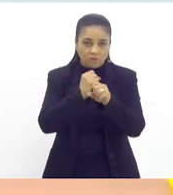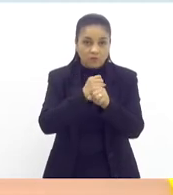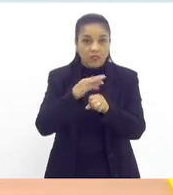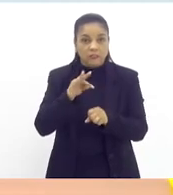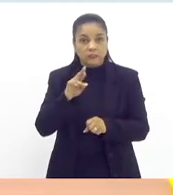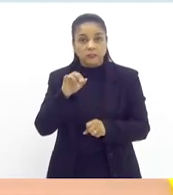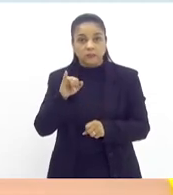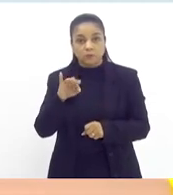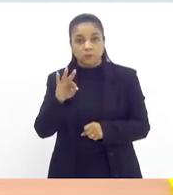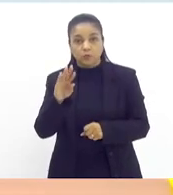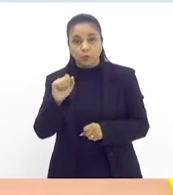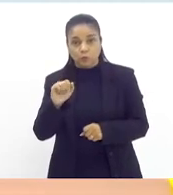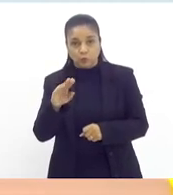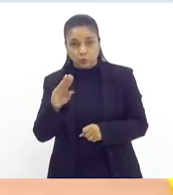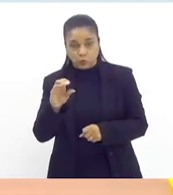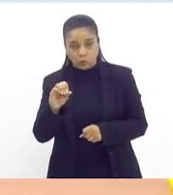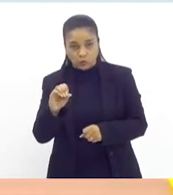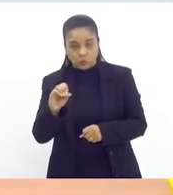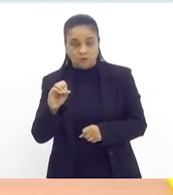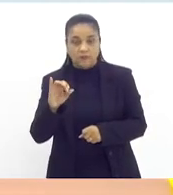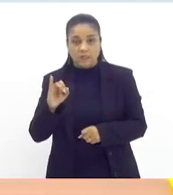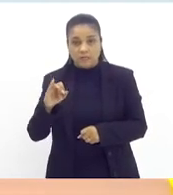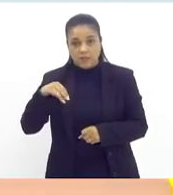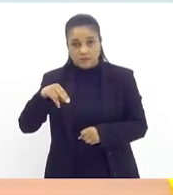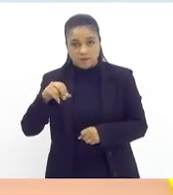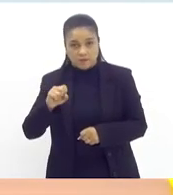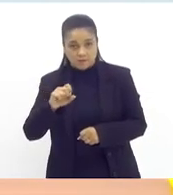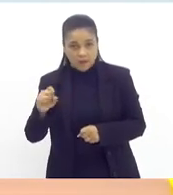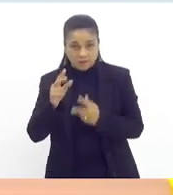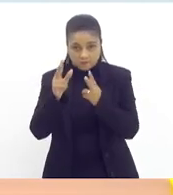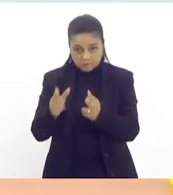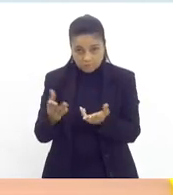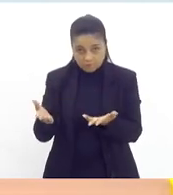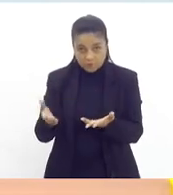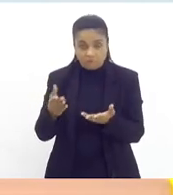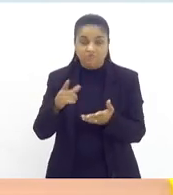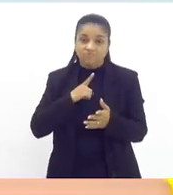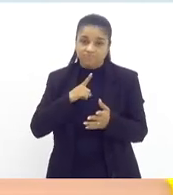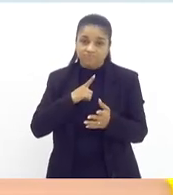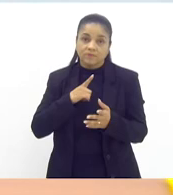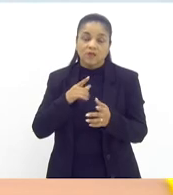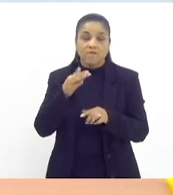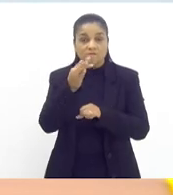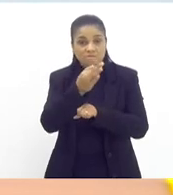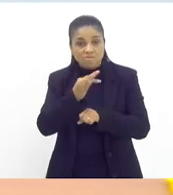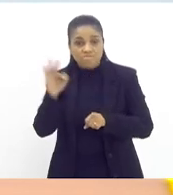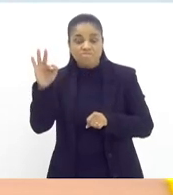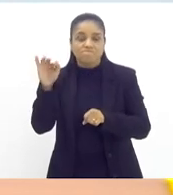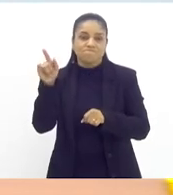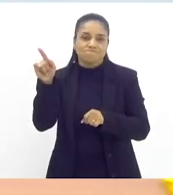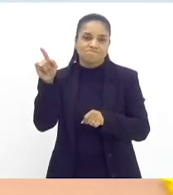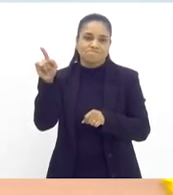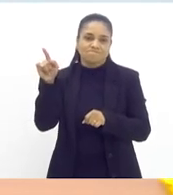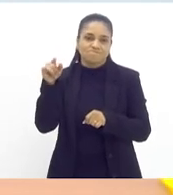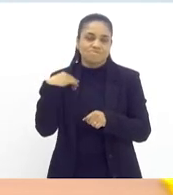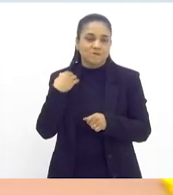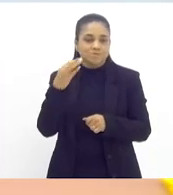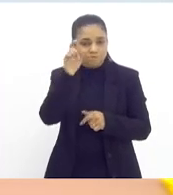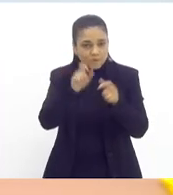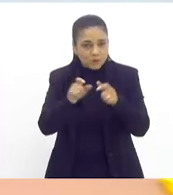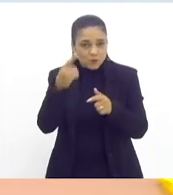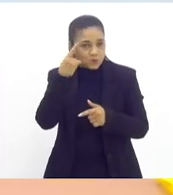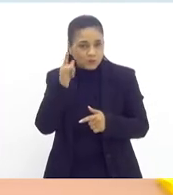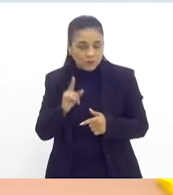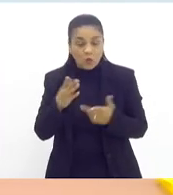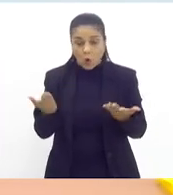do ISS. E mais, ela tem consequências federativas relevantes, que as pessoas não entendem. Hoje, eu compro um